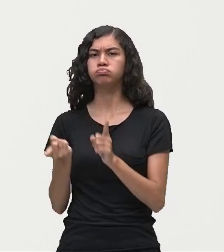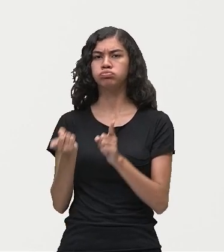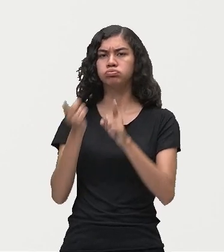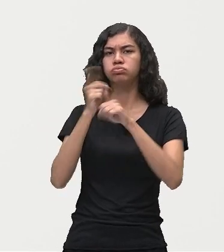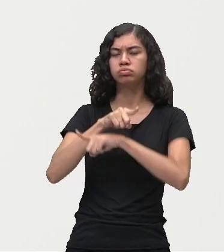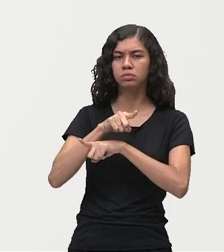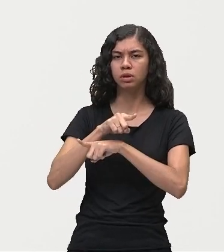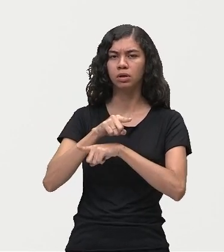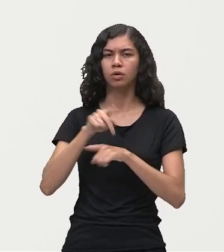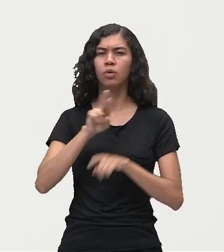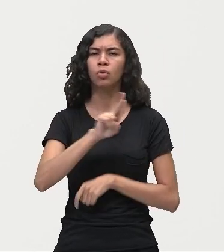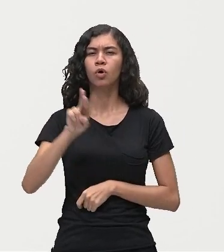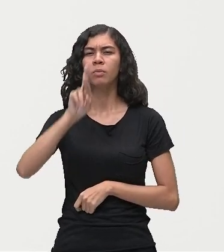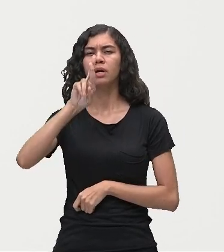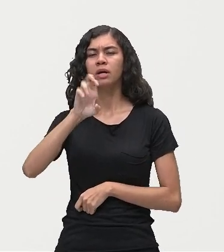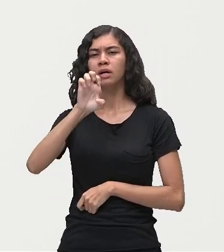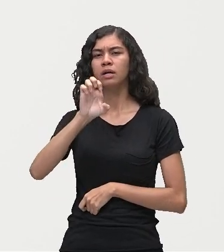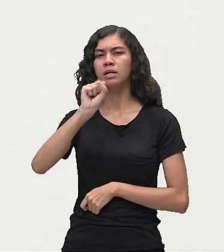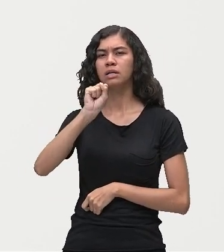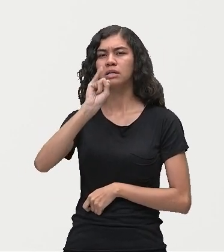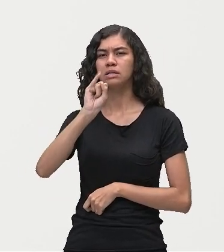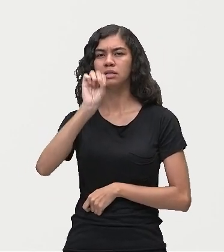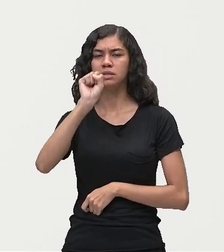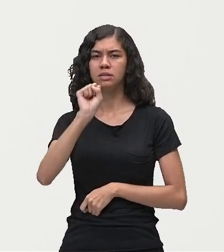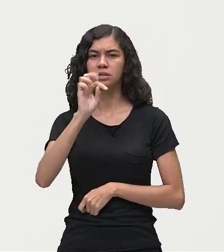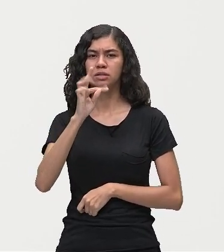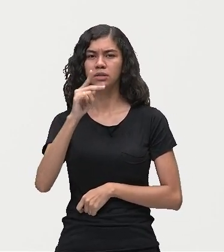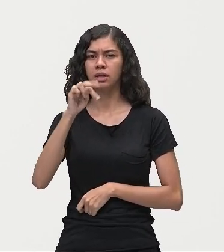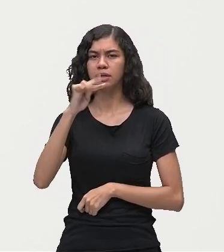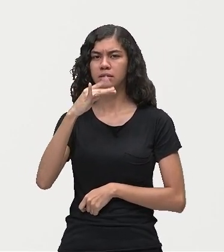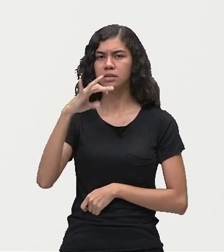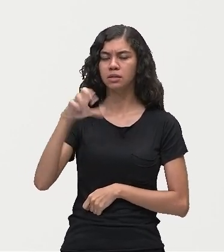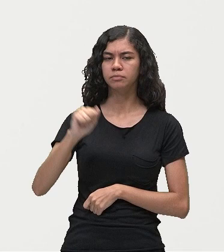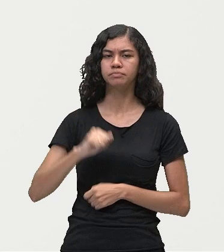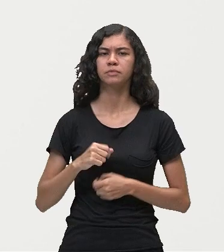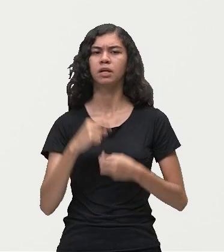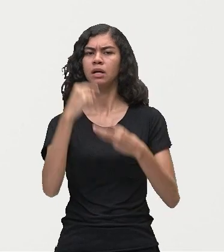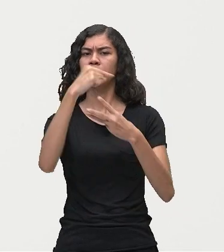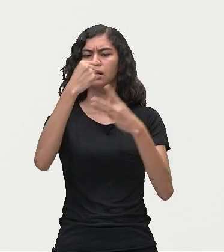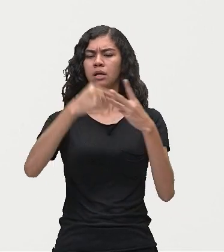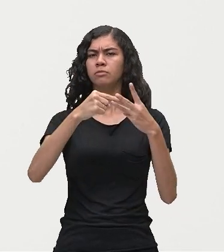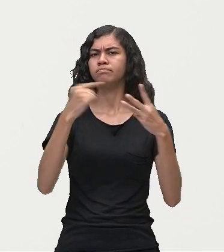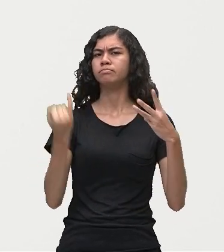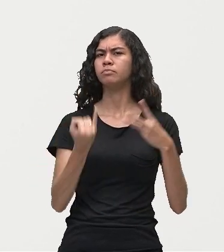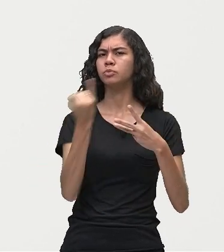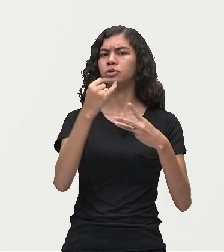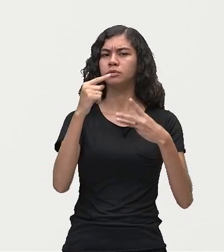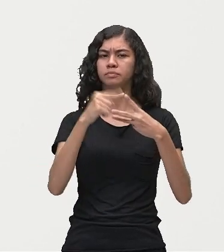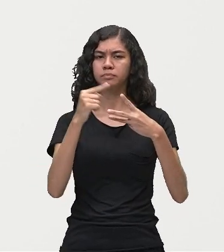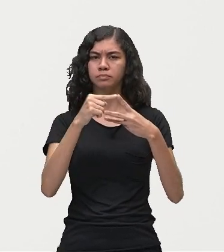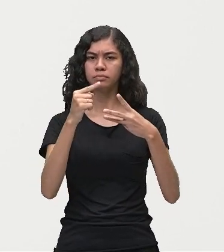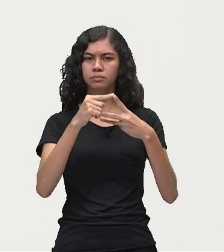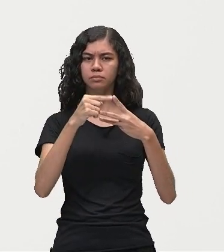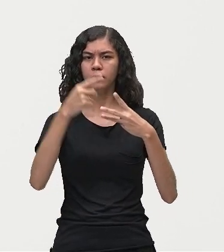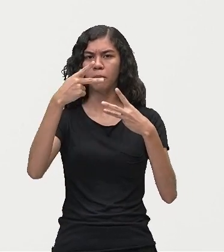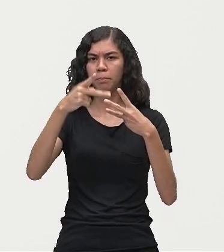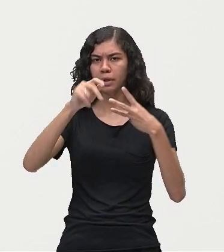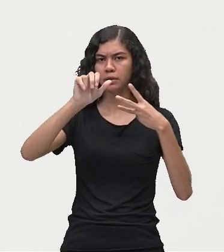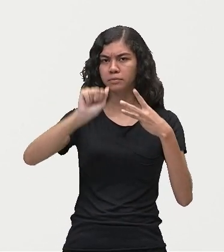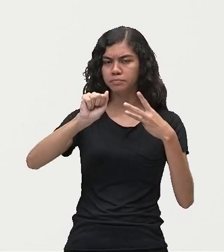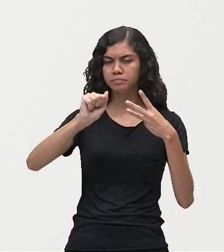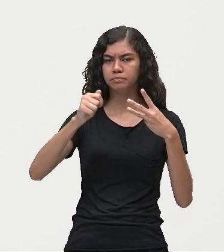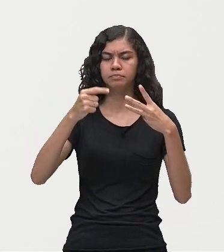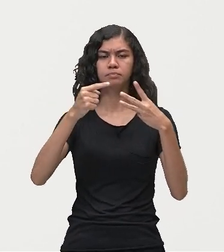tá? Então vamos lá, olha aí, 3 partes importantes das alavancas: ponto de apoio,